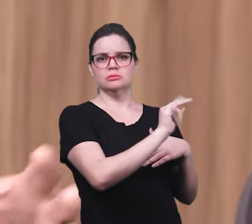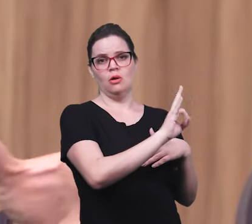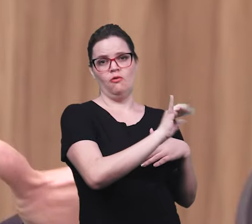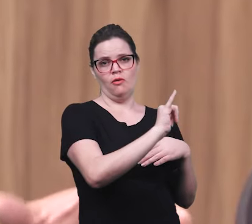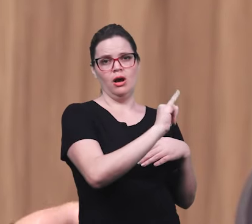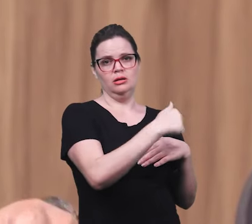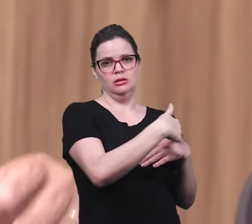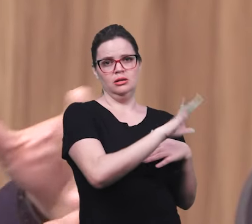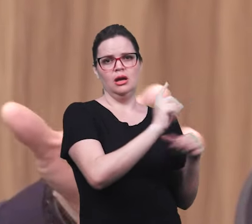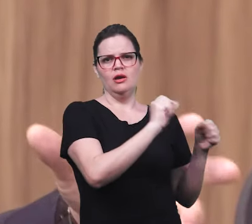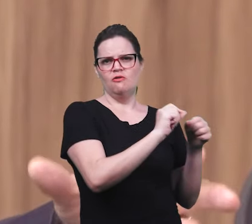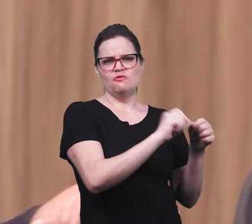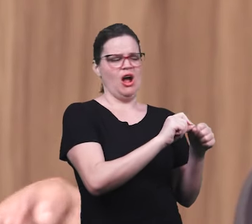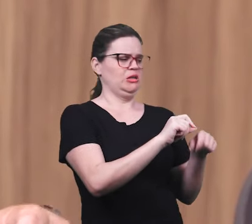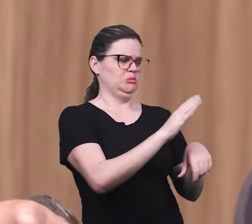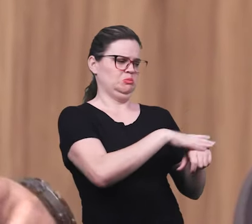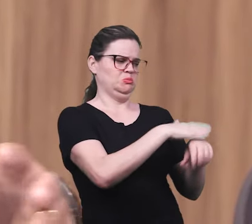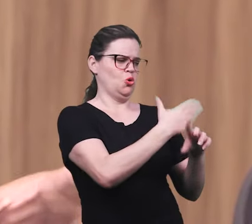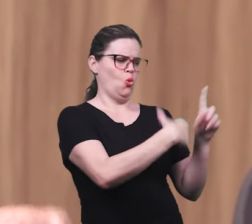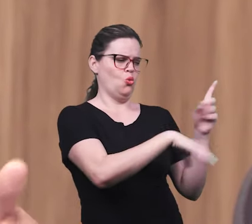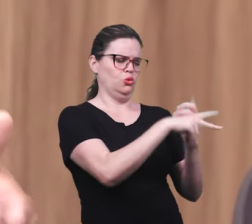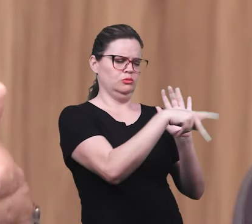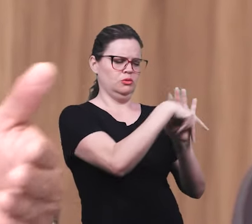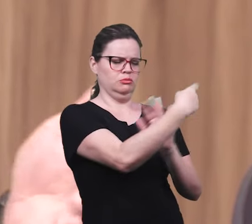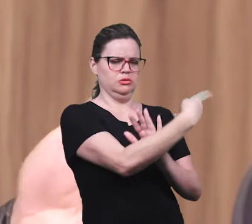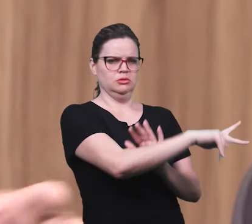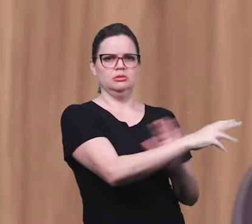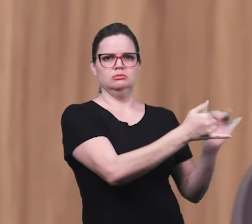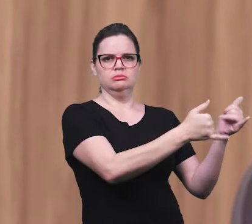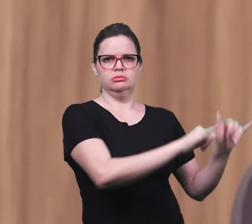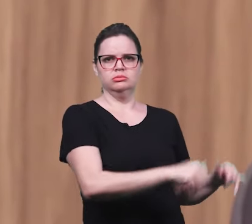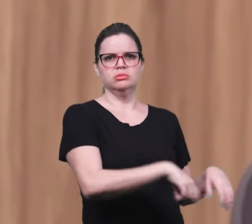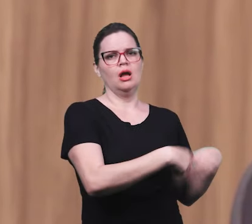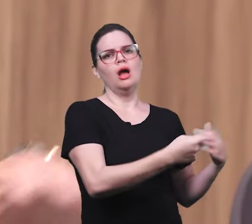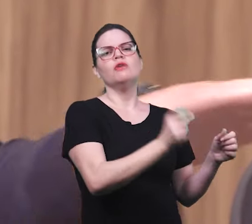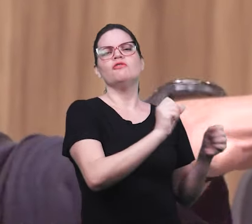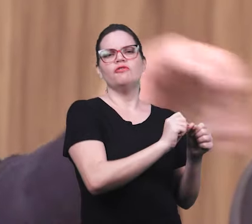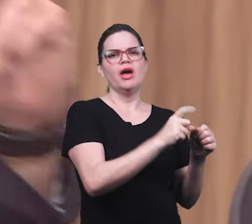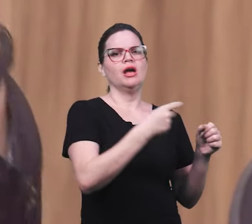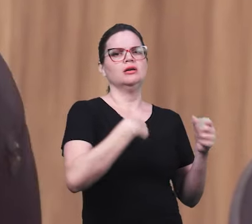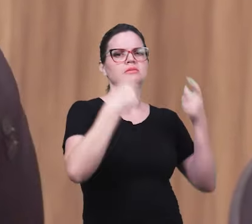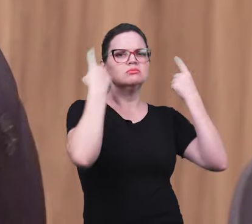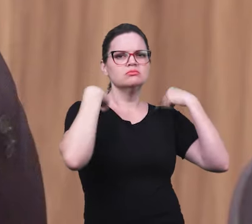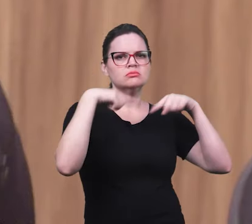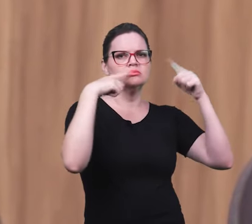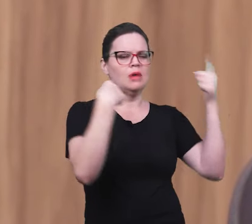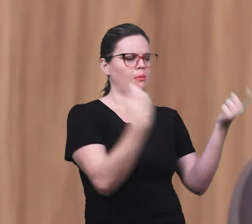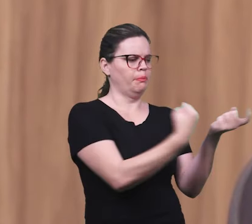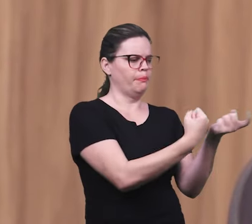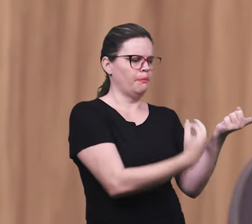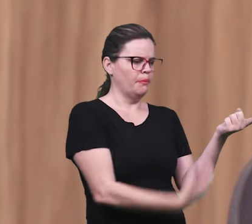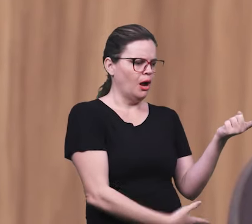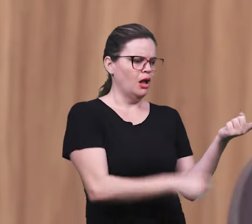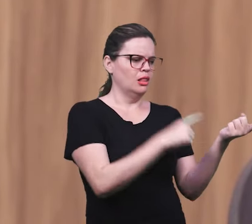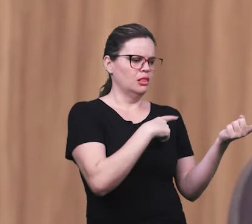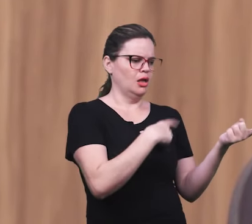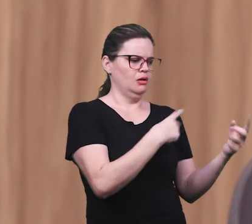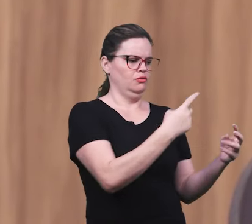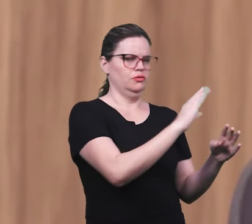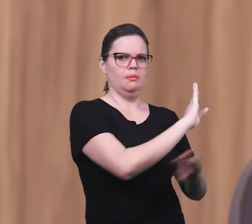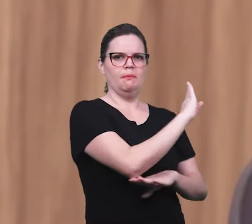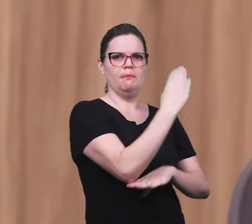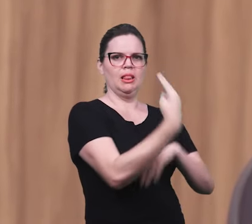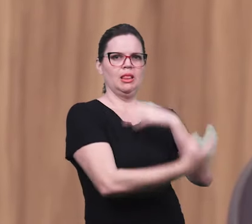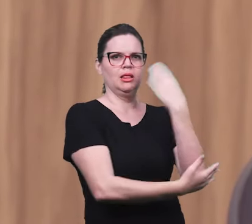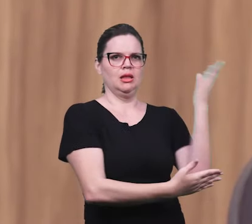Eles se organizaram, fizeram ali, organizaram, partiram o bezerro, colocaram a lenha. A Bíblia diz assim que da manhã